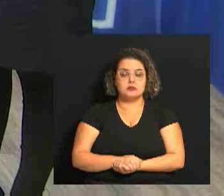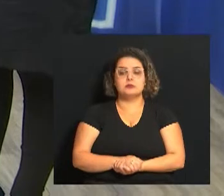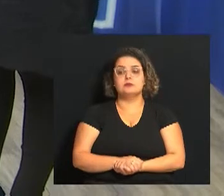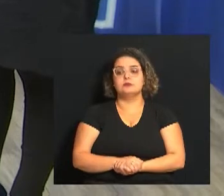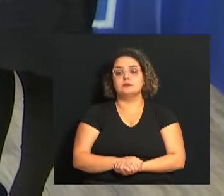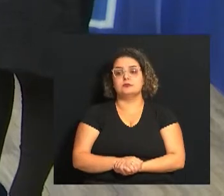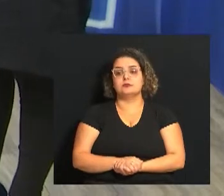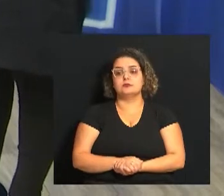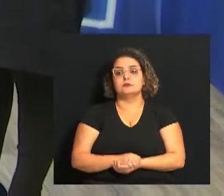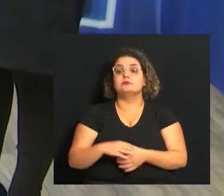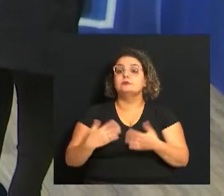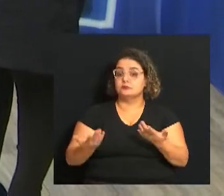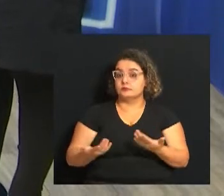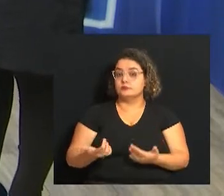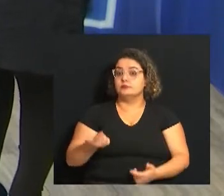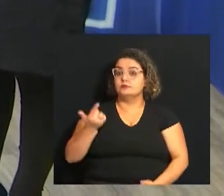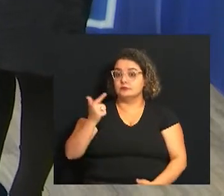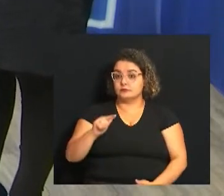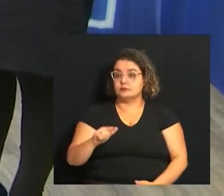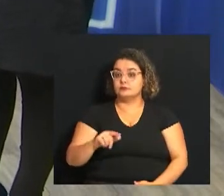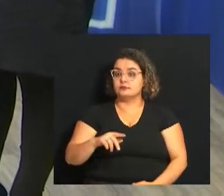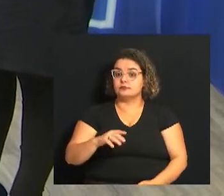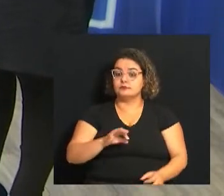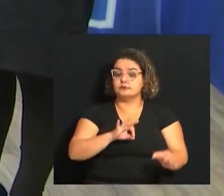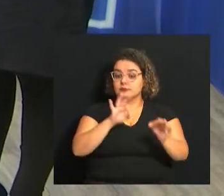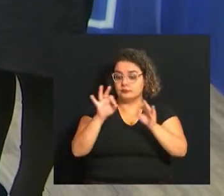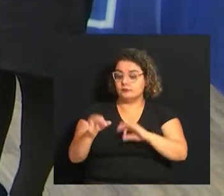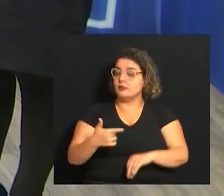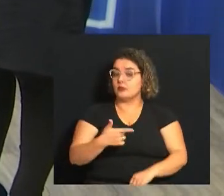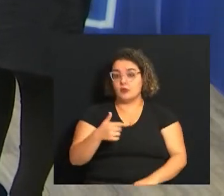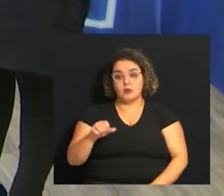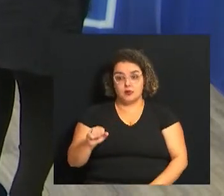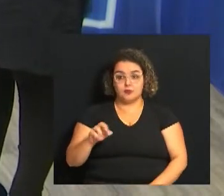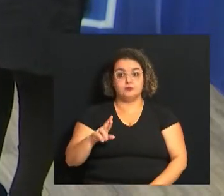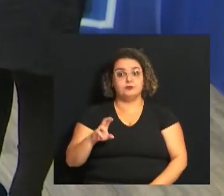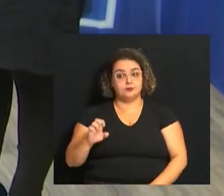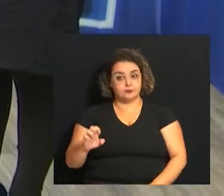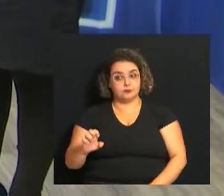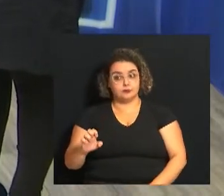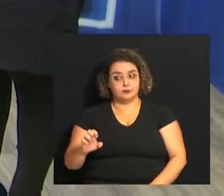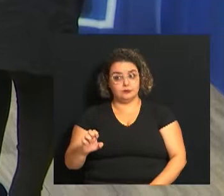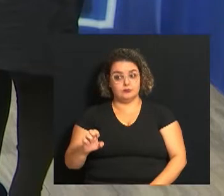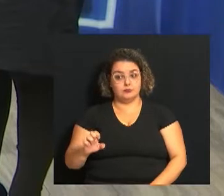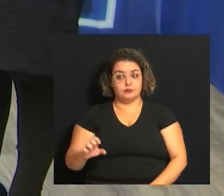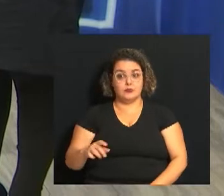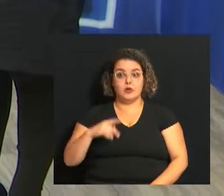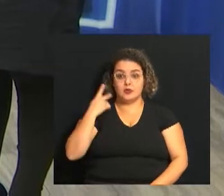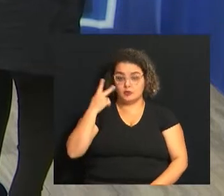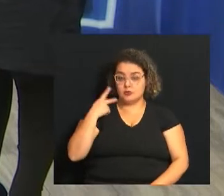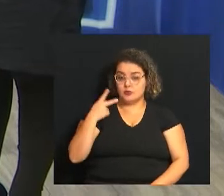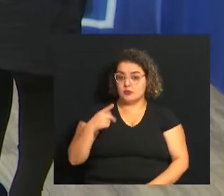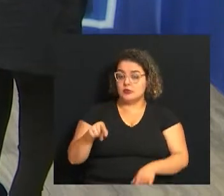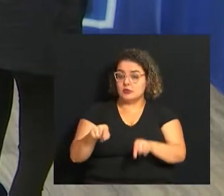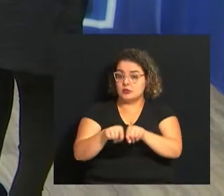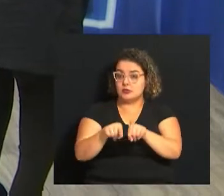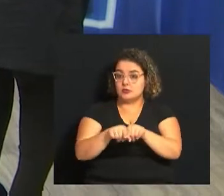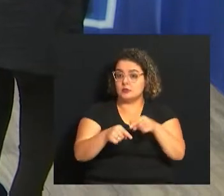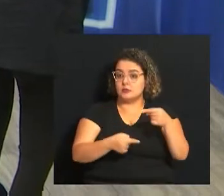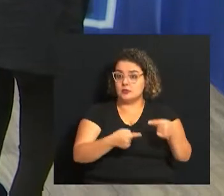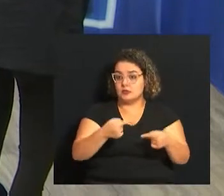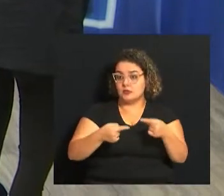A gente segue repercutindo aqui a 28ª reunião extraordinária e os vereadores também discutiram